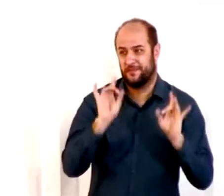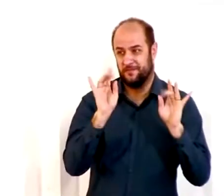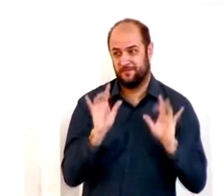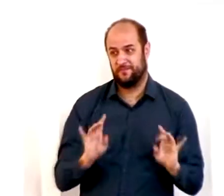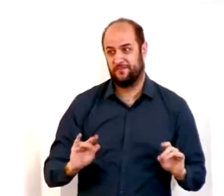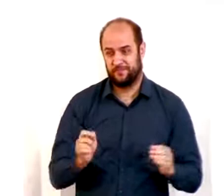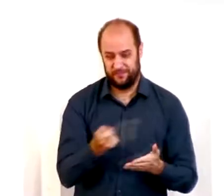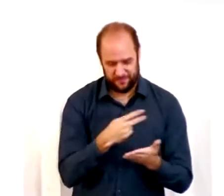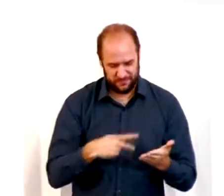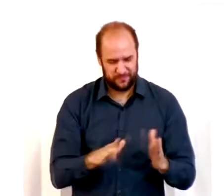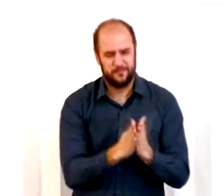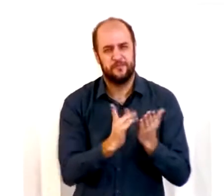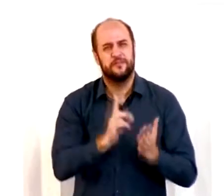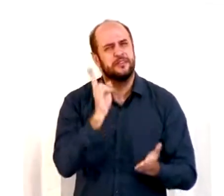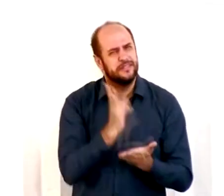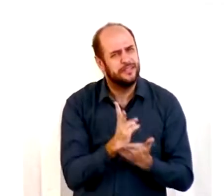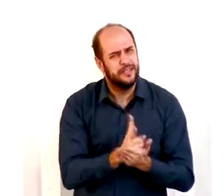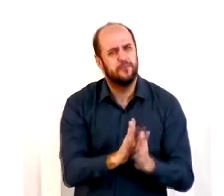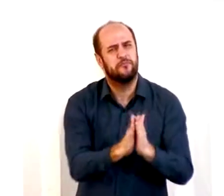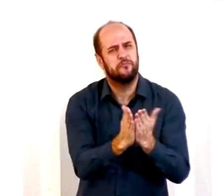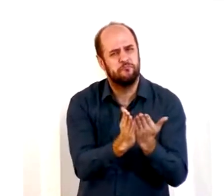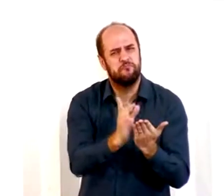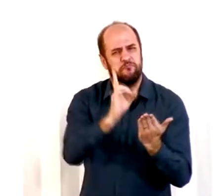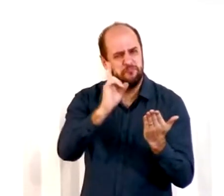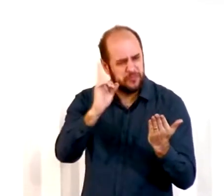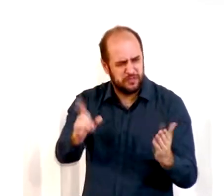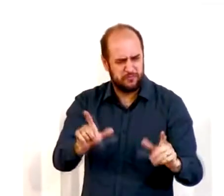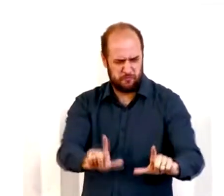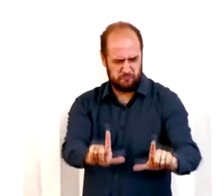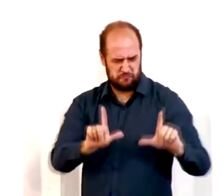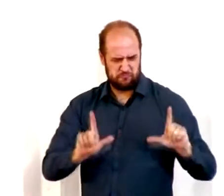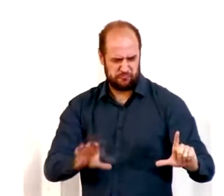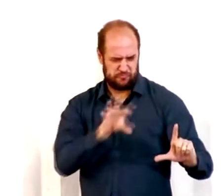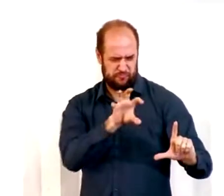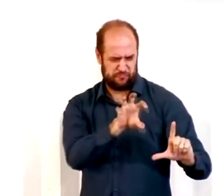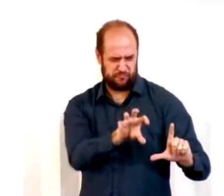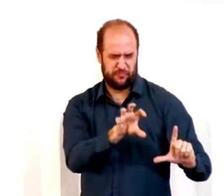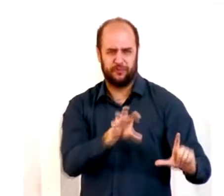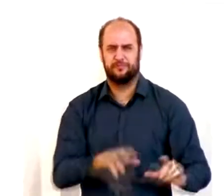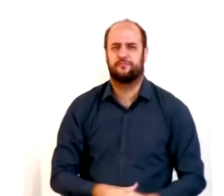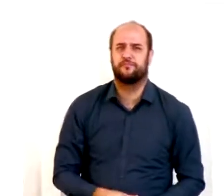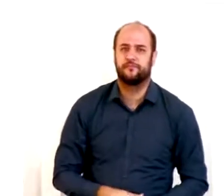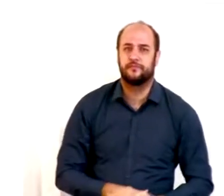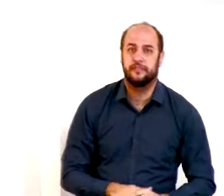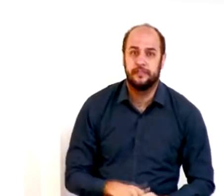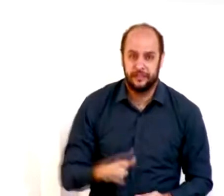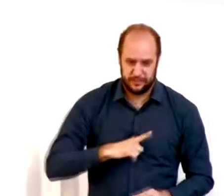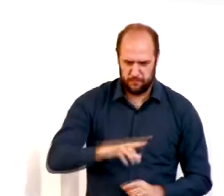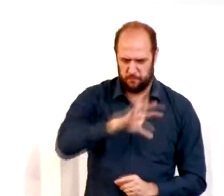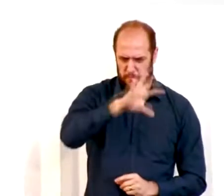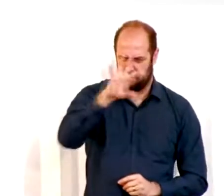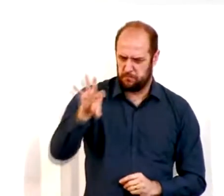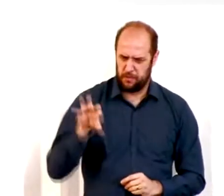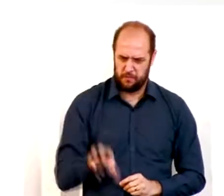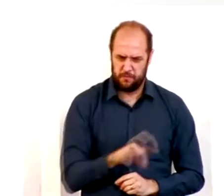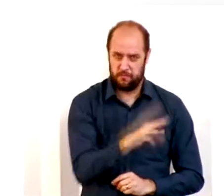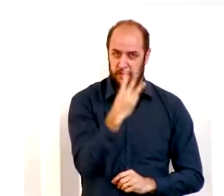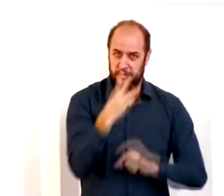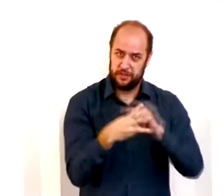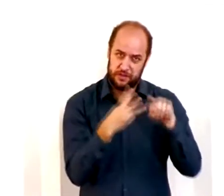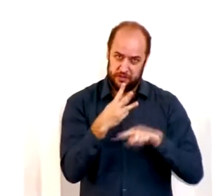da Bíblia, sempre no meio da página, de preferência, tá? E ao redor da Bíblia, 3